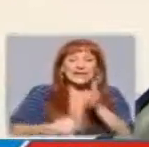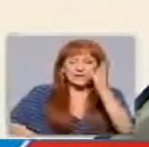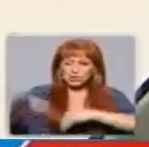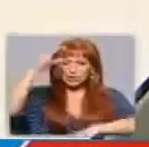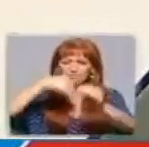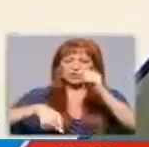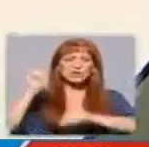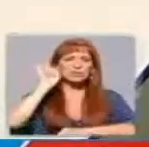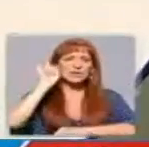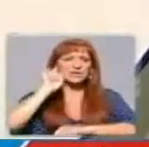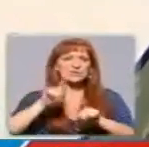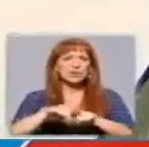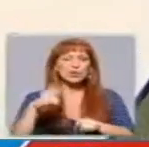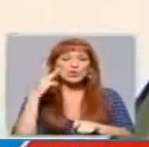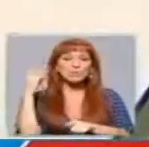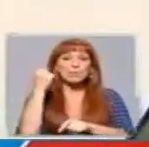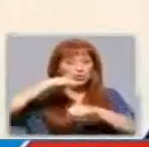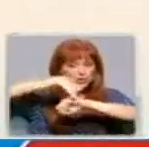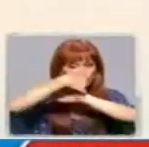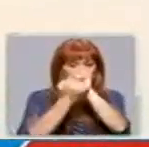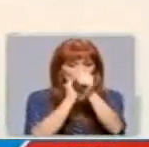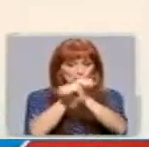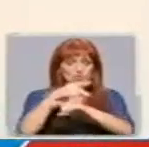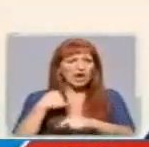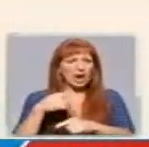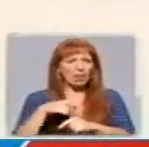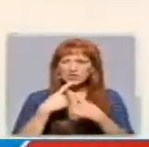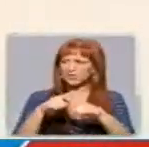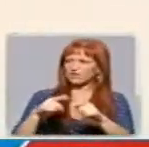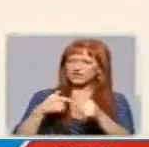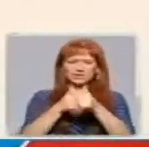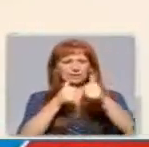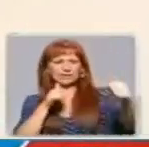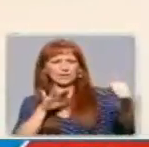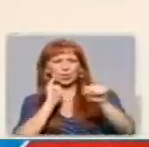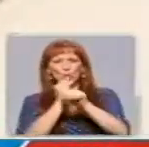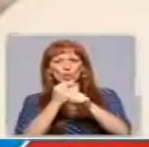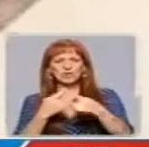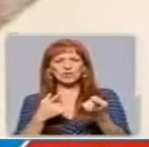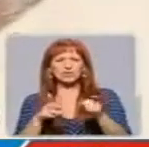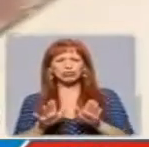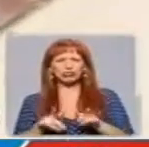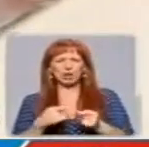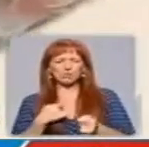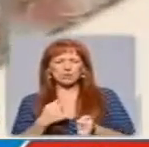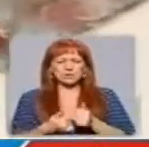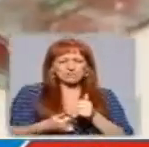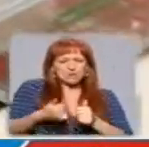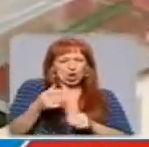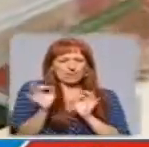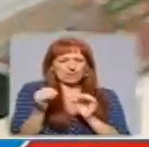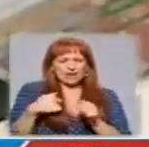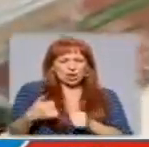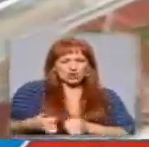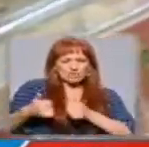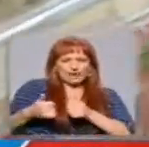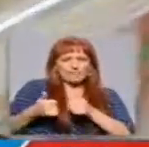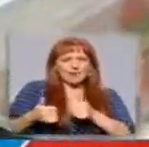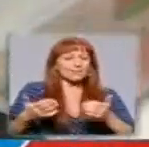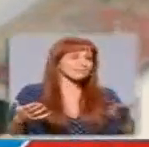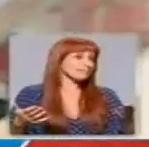pessoalmente em biologia molecular acho que nos diferenciamos um bocadinho dos outros para temos assim um bocadinho melhor preparados